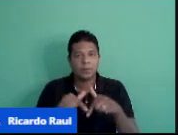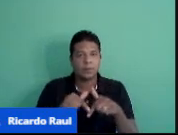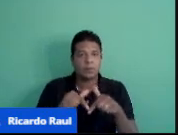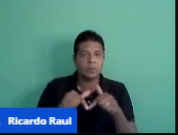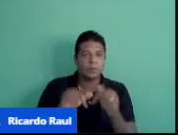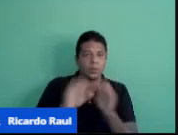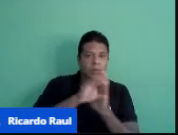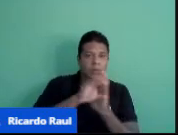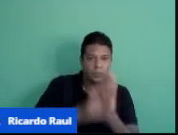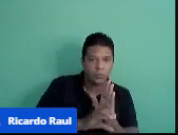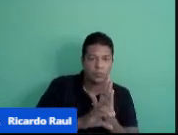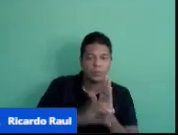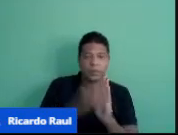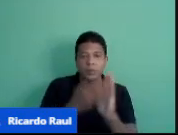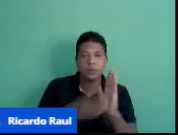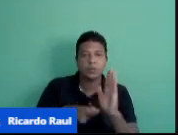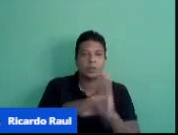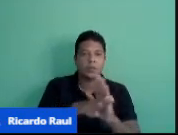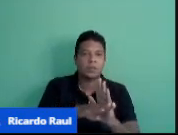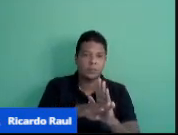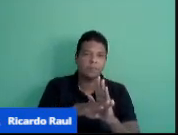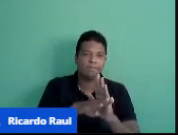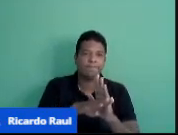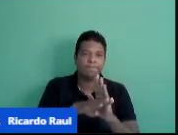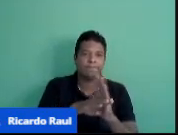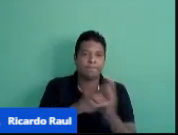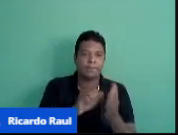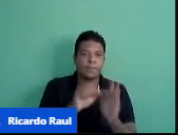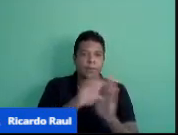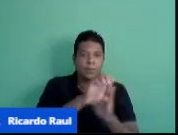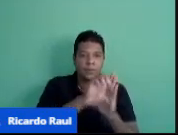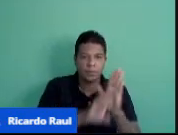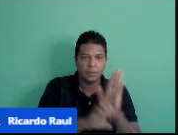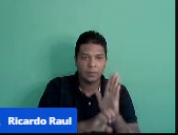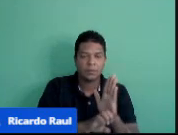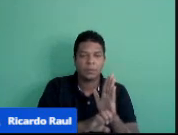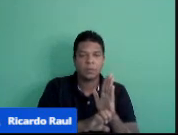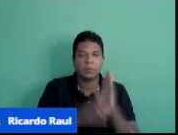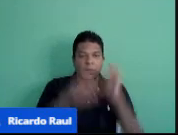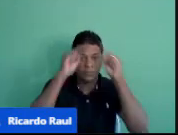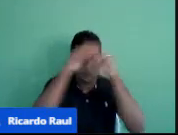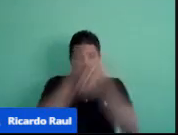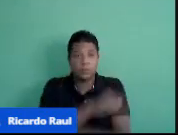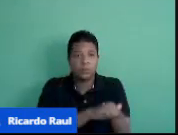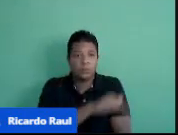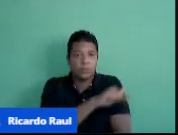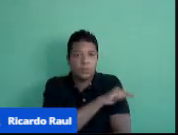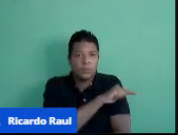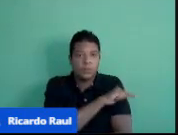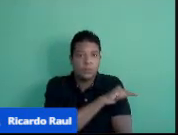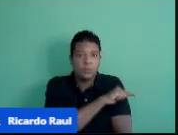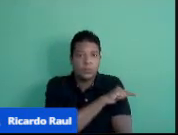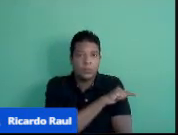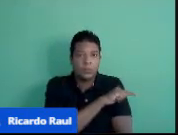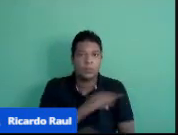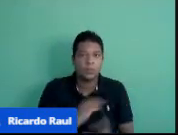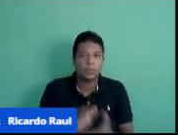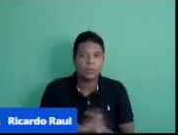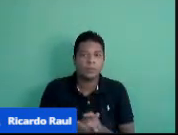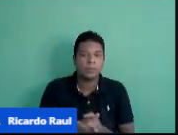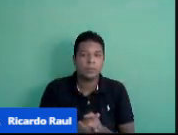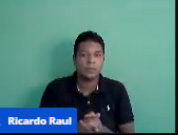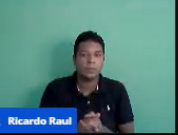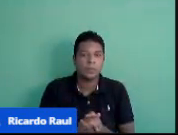para chegar nesse exercício, né? Uma dificuldade que meus alunos tiveram no 7º foi o gráfico de setores, por exemplo, no